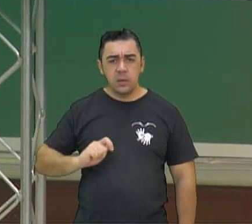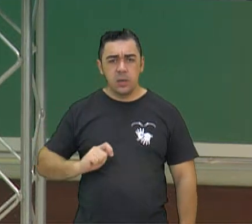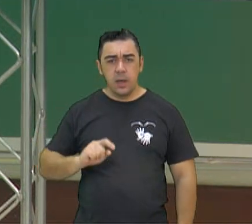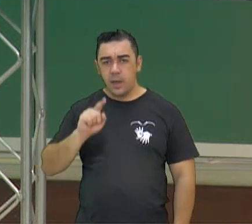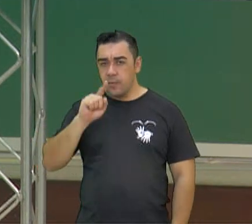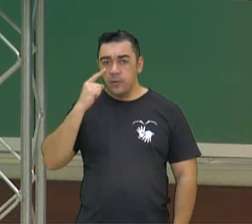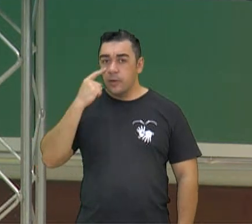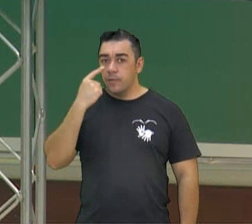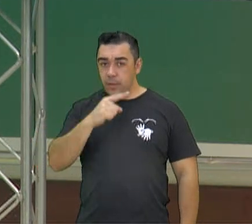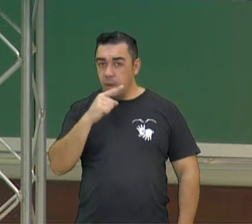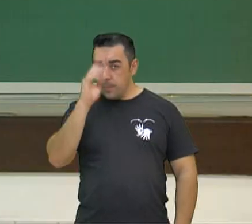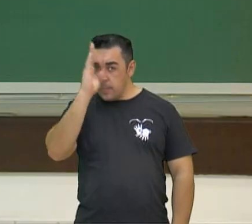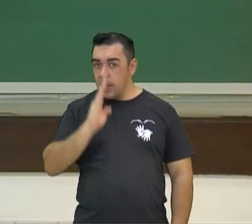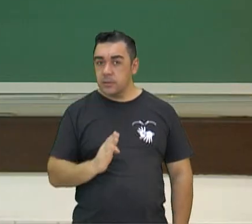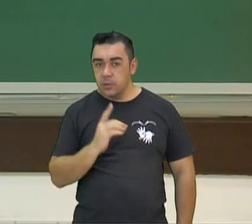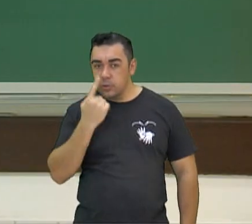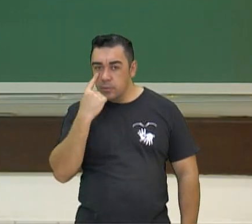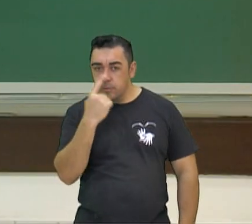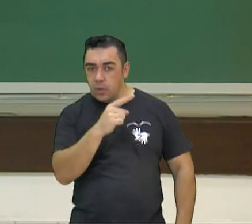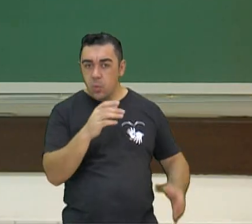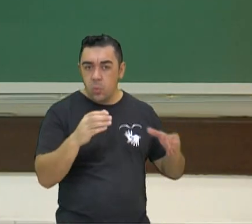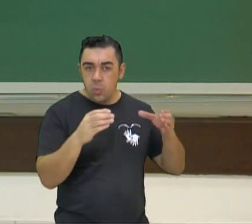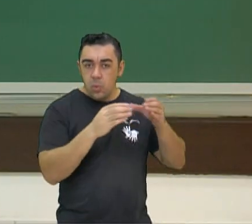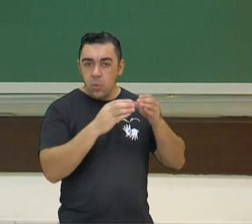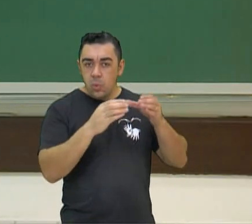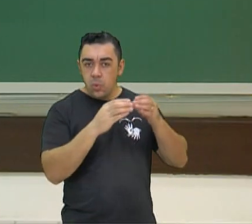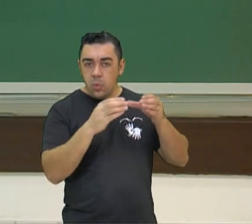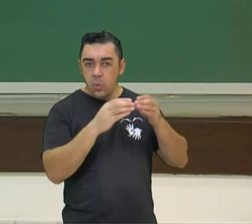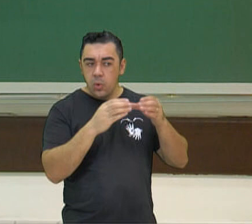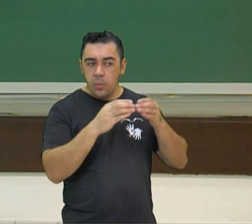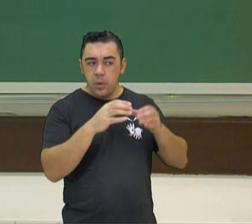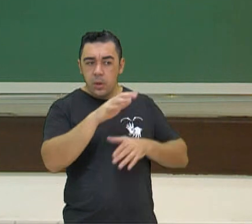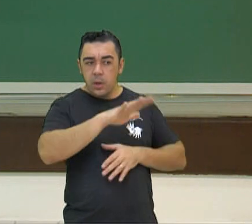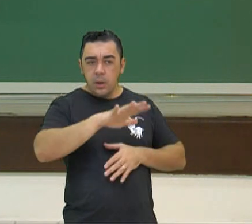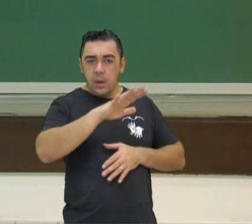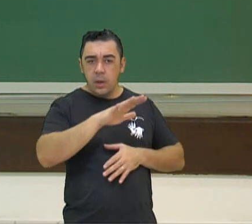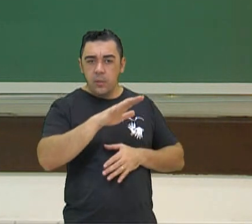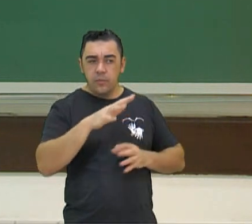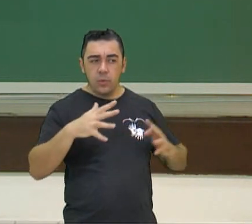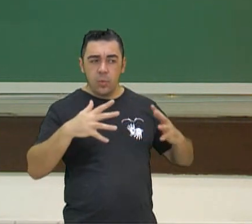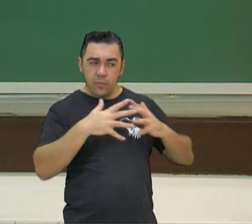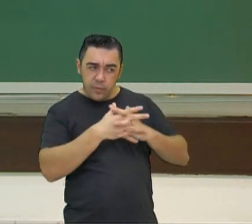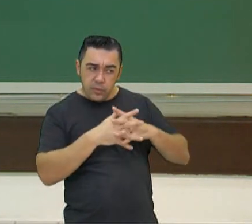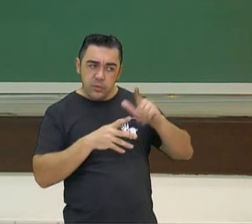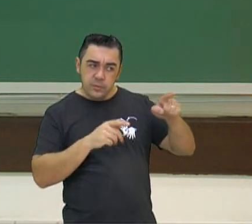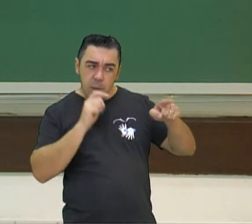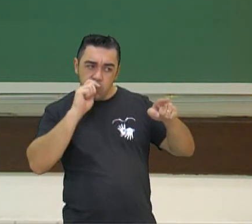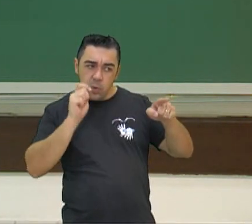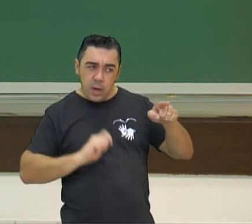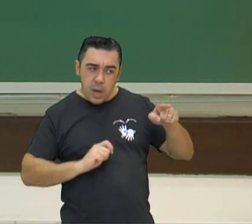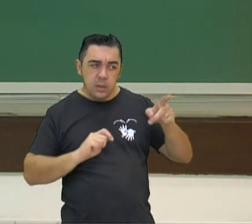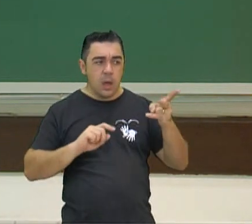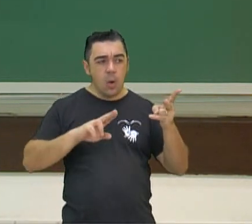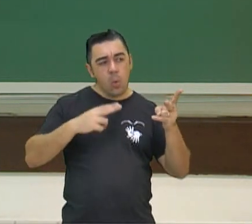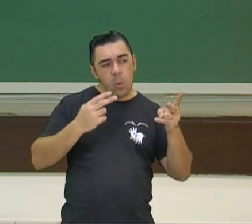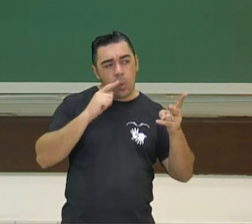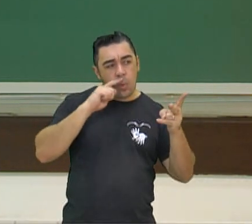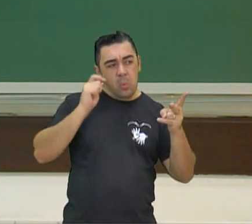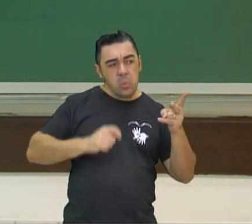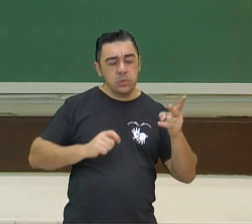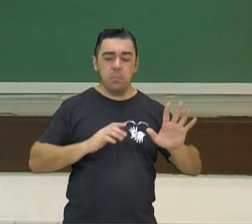você encontra uma pessoa que nasceu na região e você confunde se ele é ucraniano ou se ele é russo, já